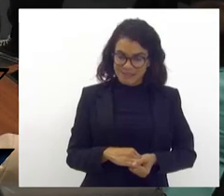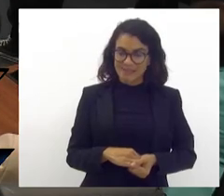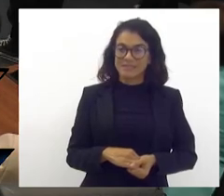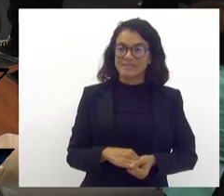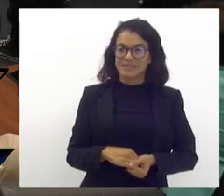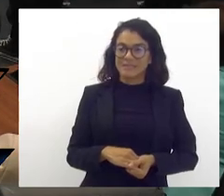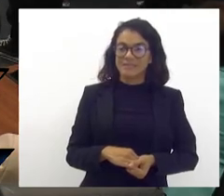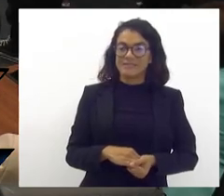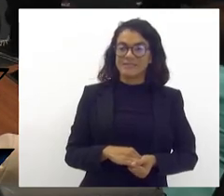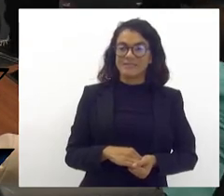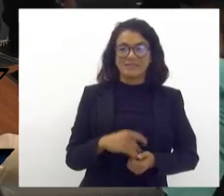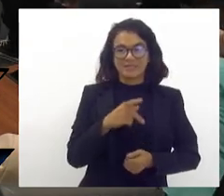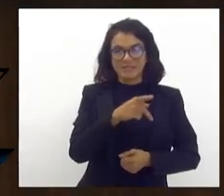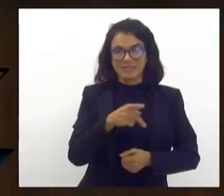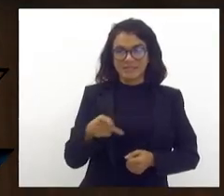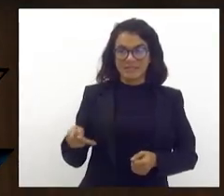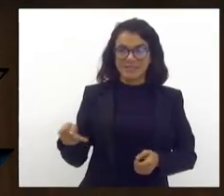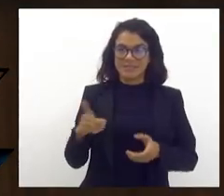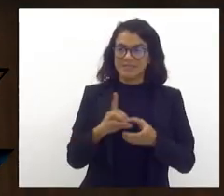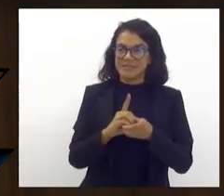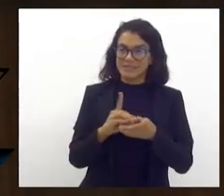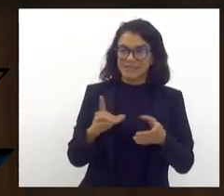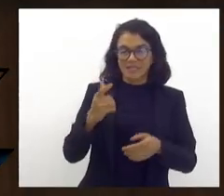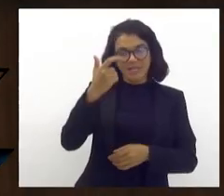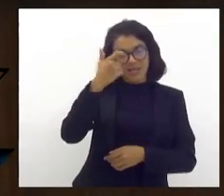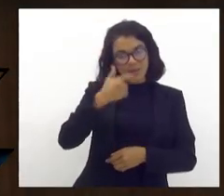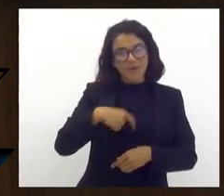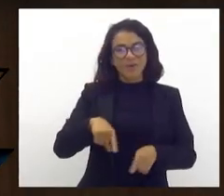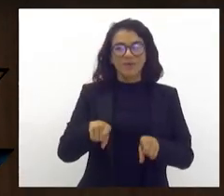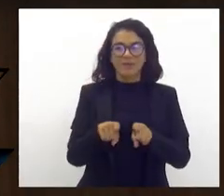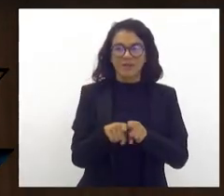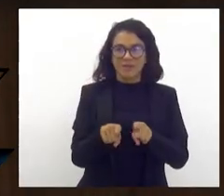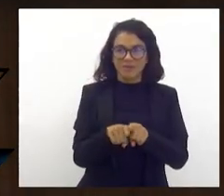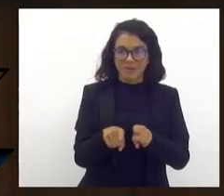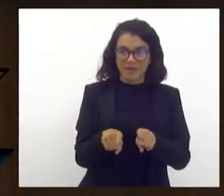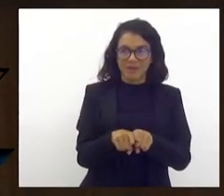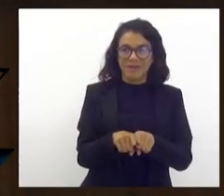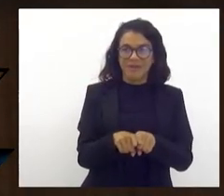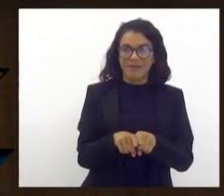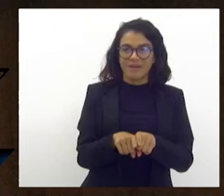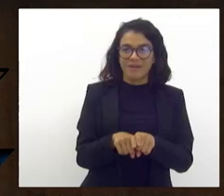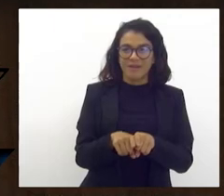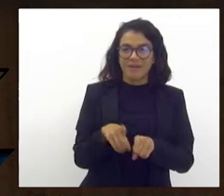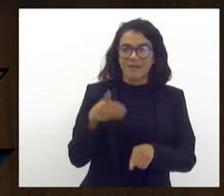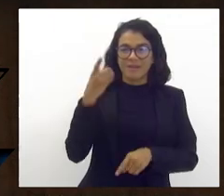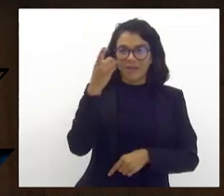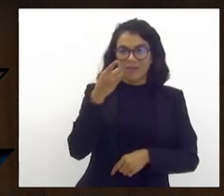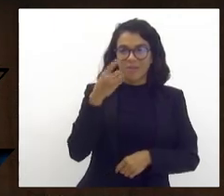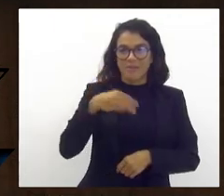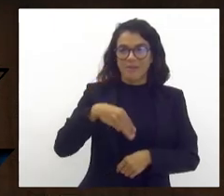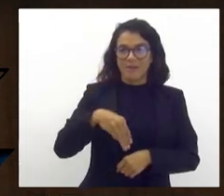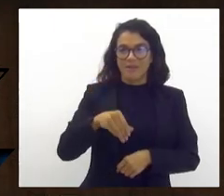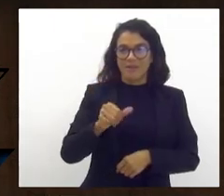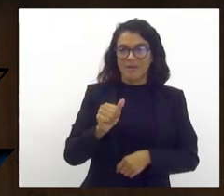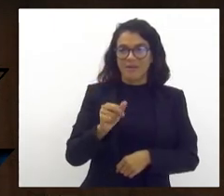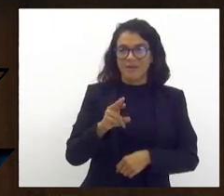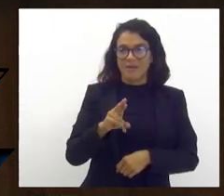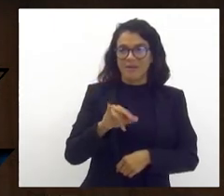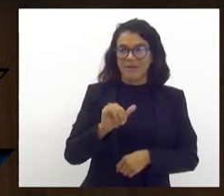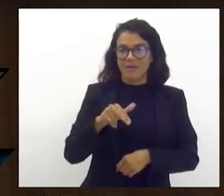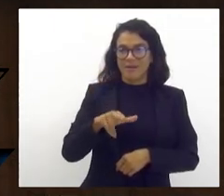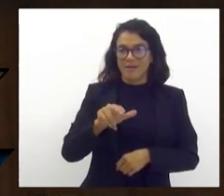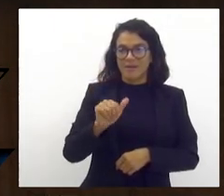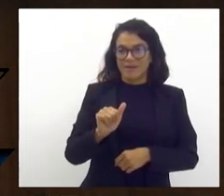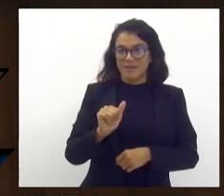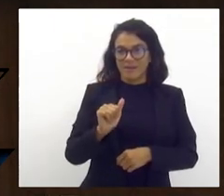Presidente democrático, também eu venho aqui, deputada Marina do MST, dizer